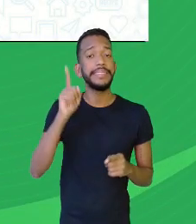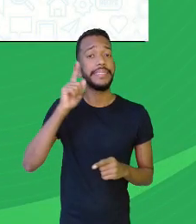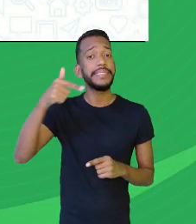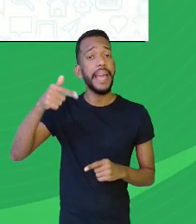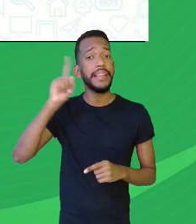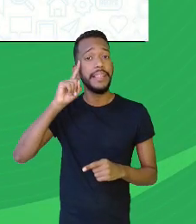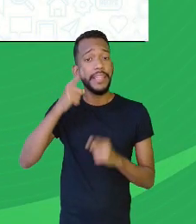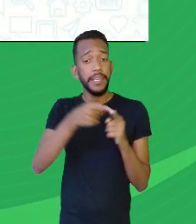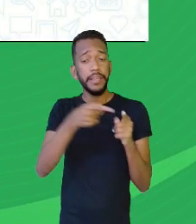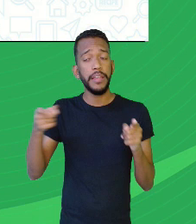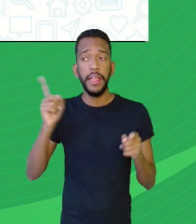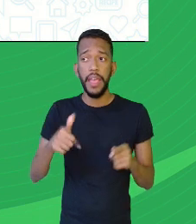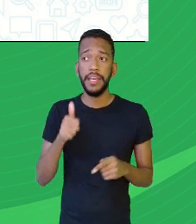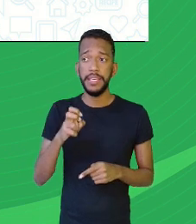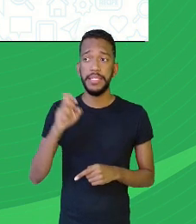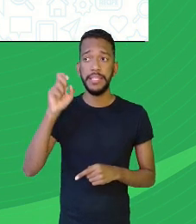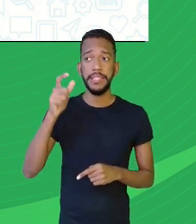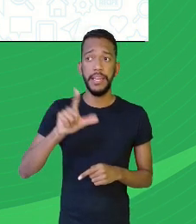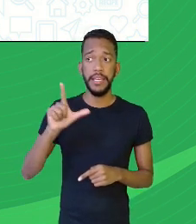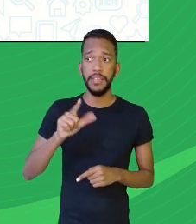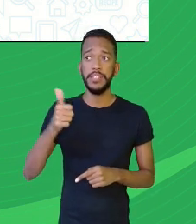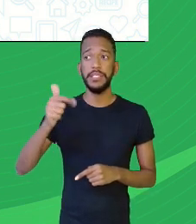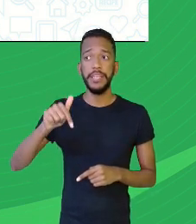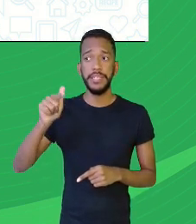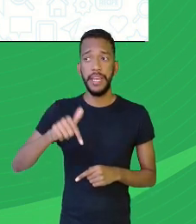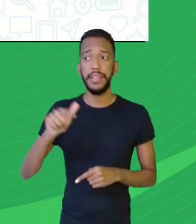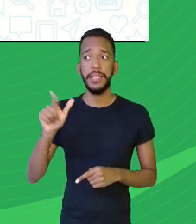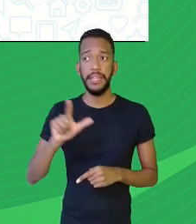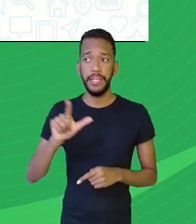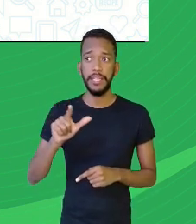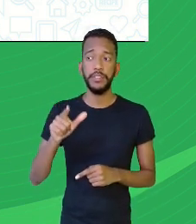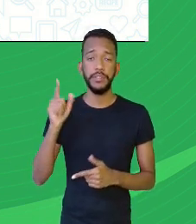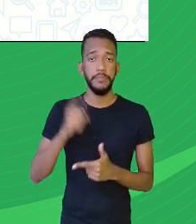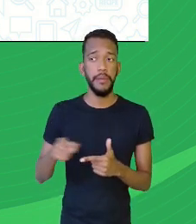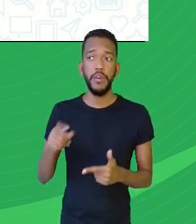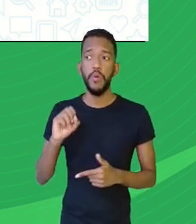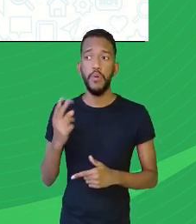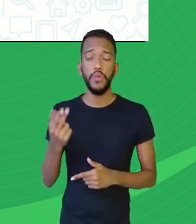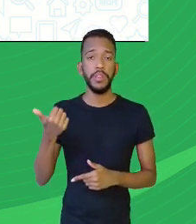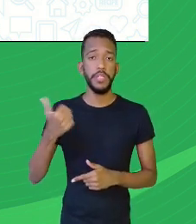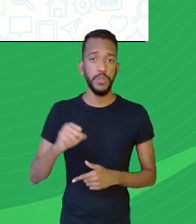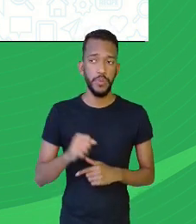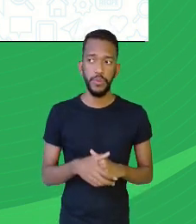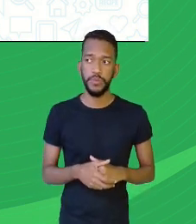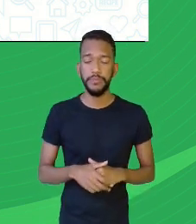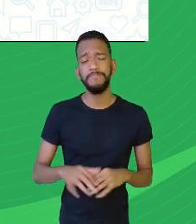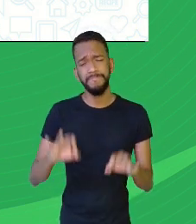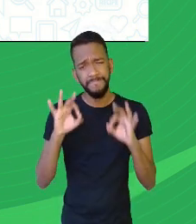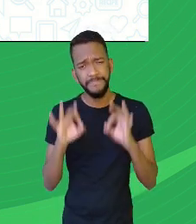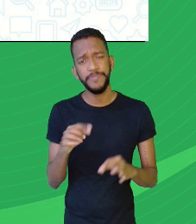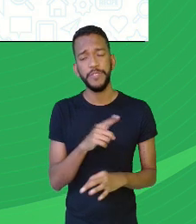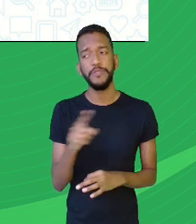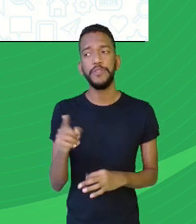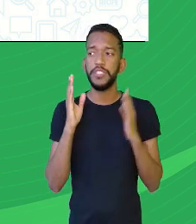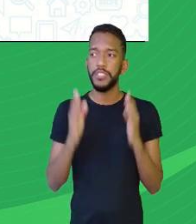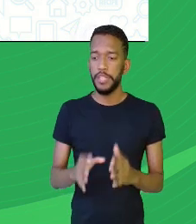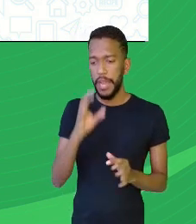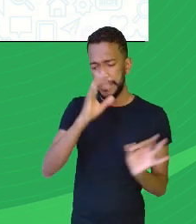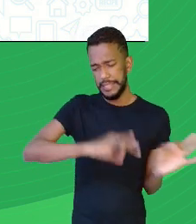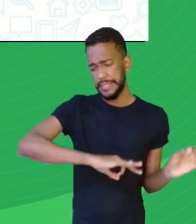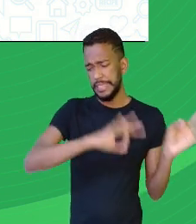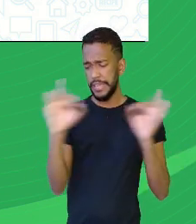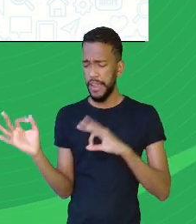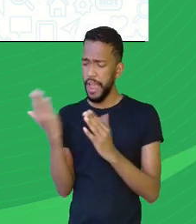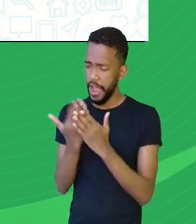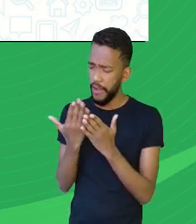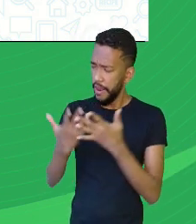dias? 15 litros, 17,5 litros ou 18? Tenho certeza que você assistiu a aula